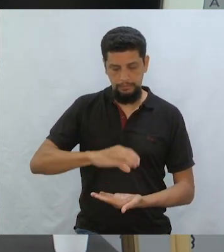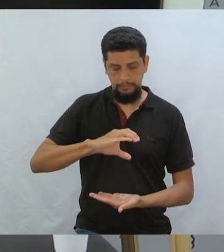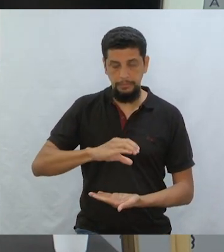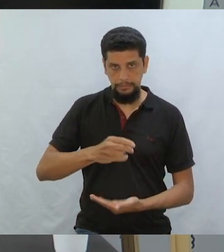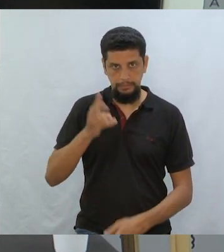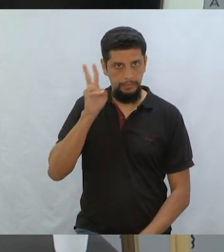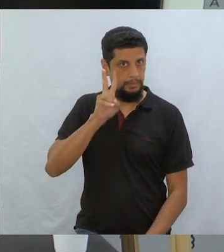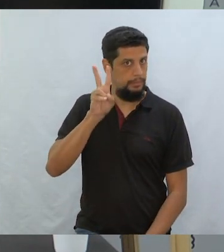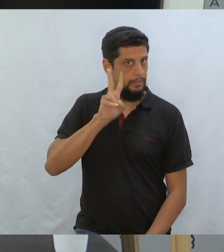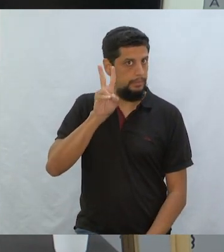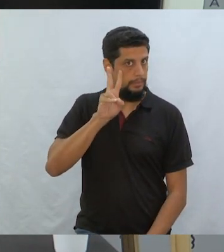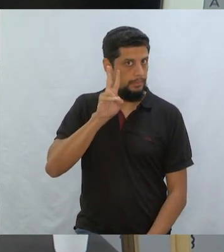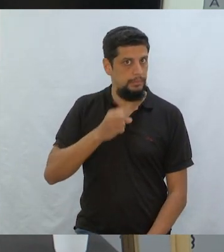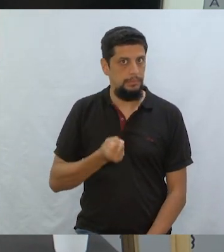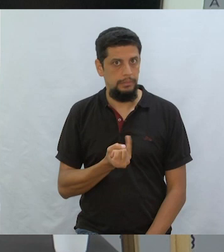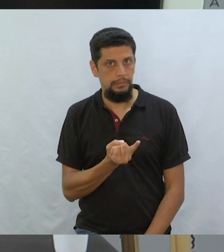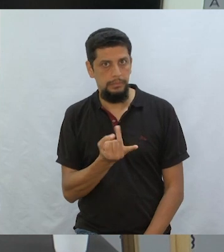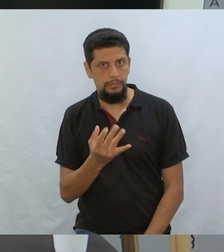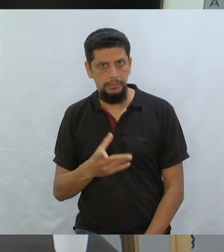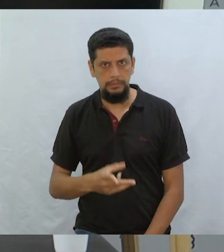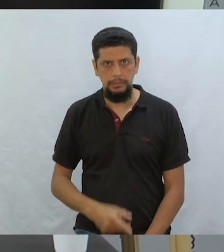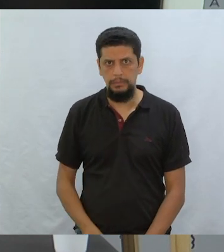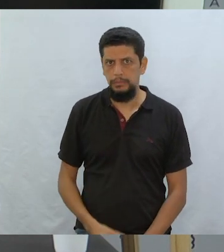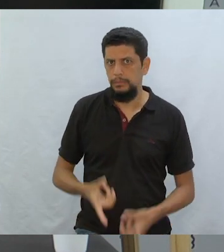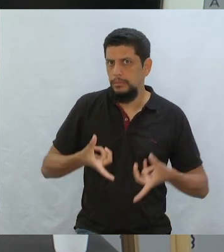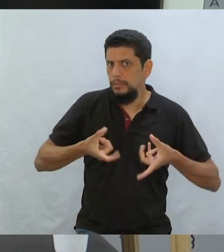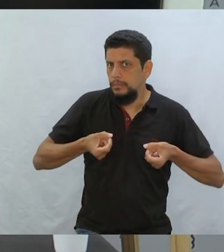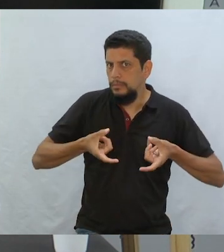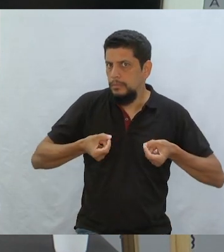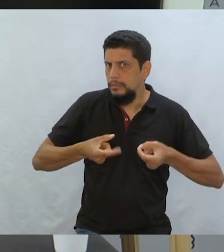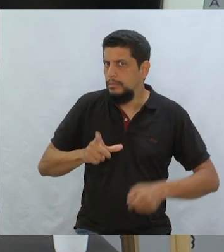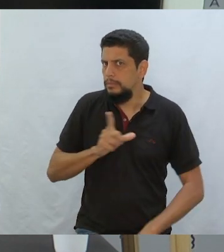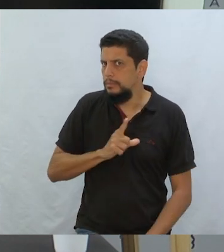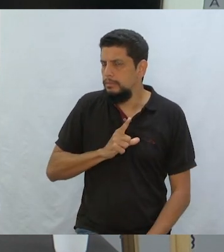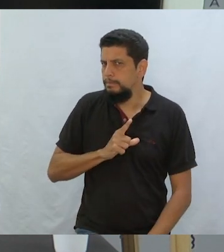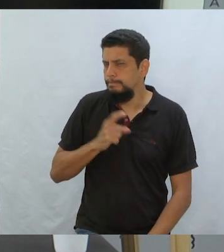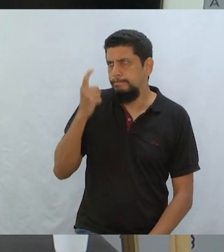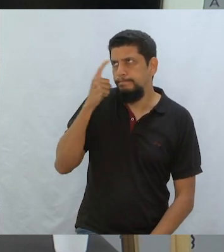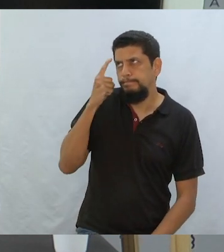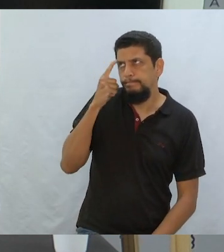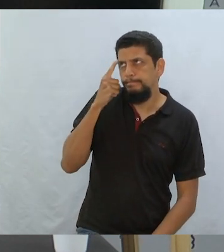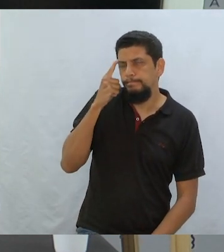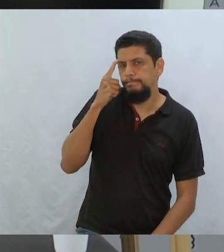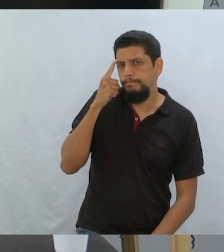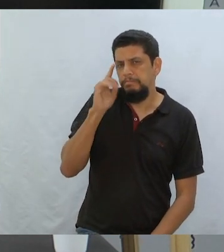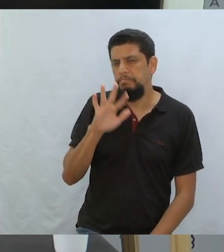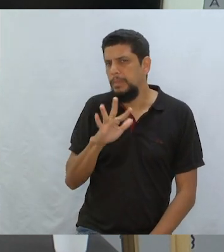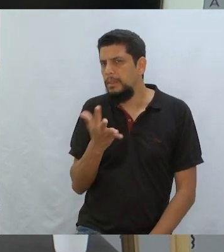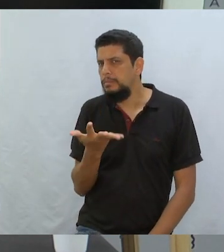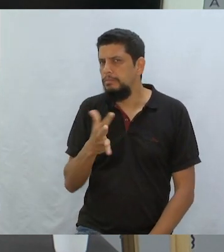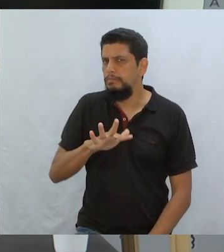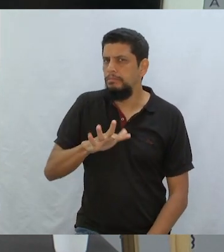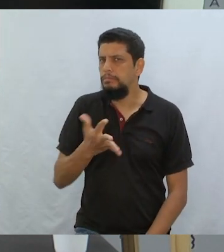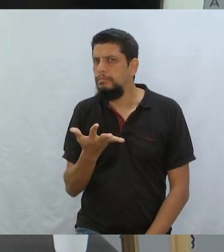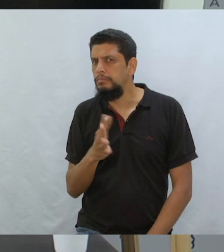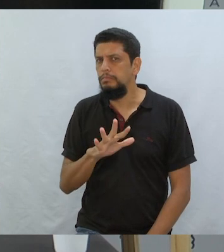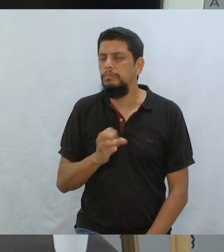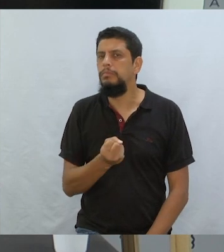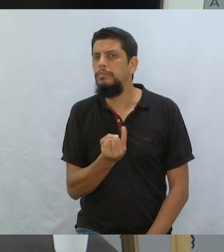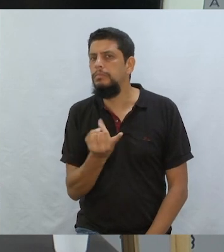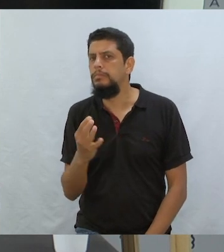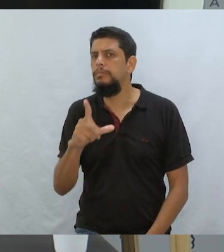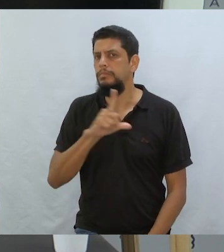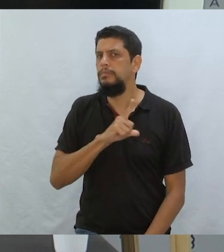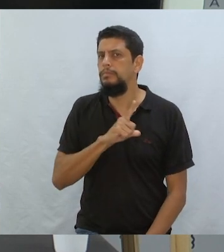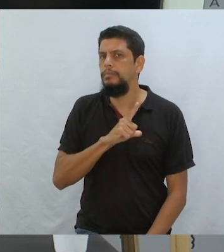aqui. Lembram? Quantos grampos você acha que tem? Você conseguiu definir uma quantidade?